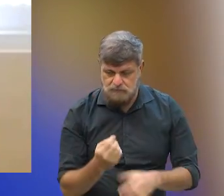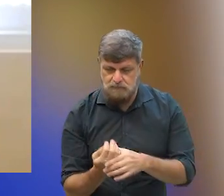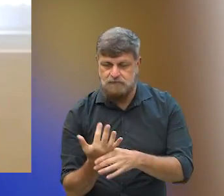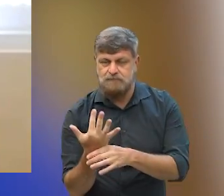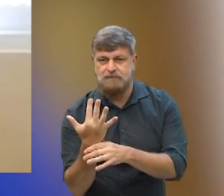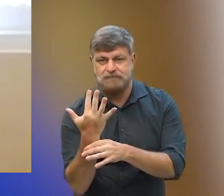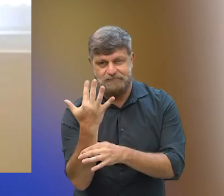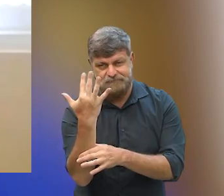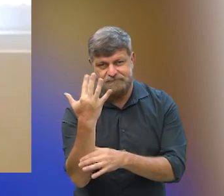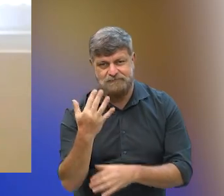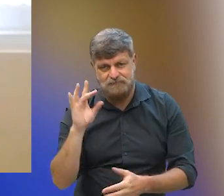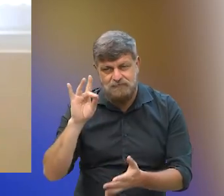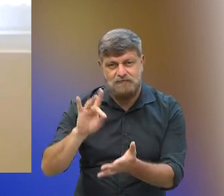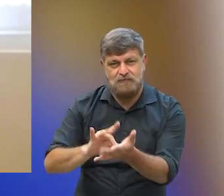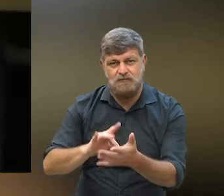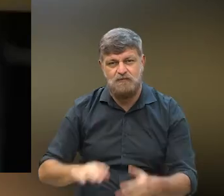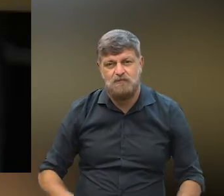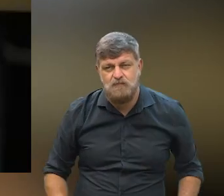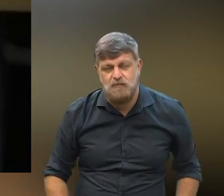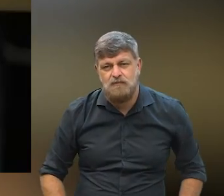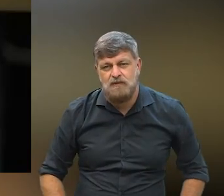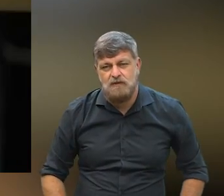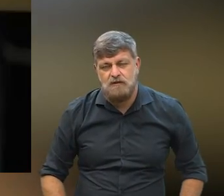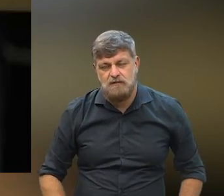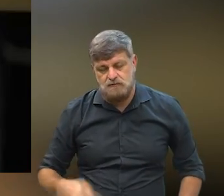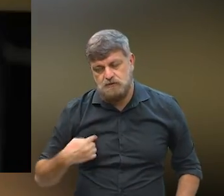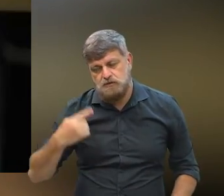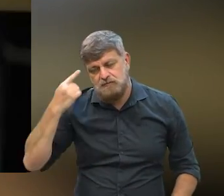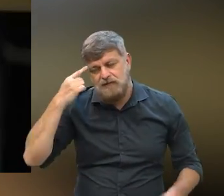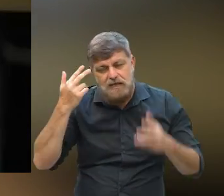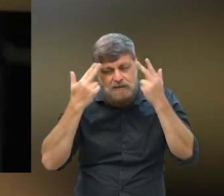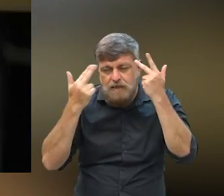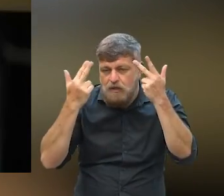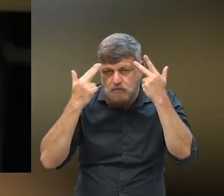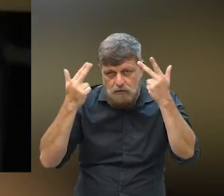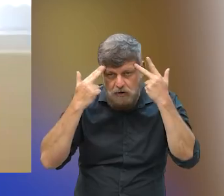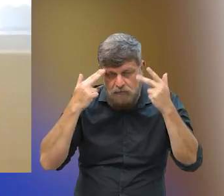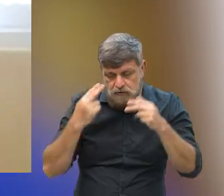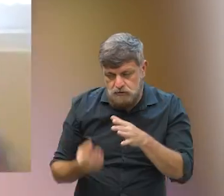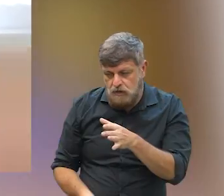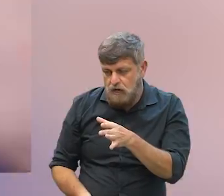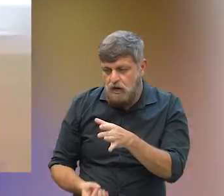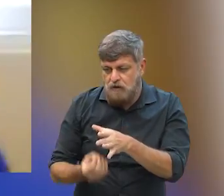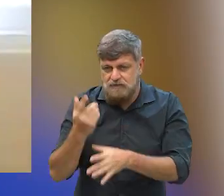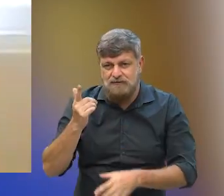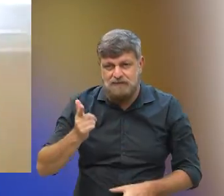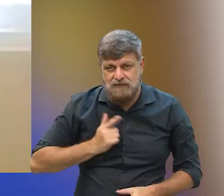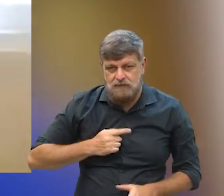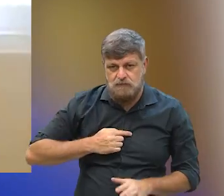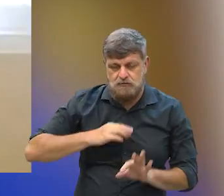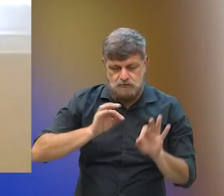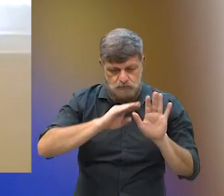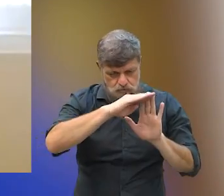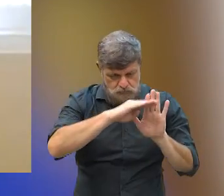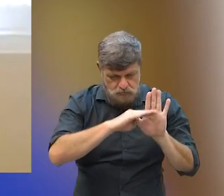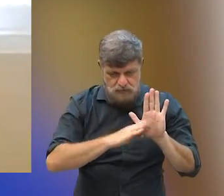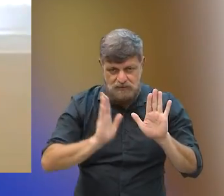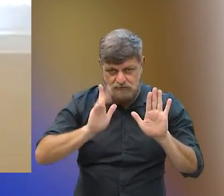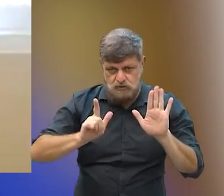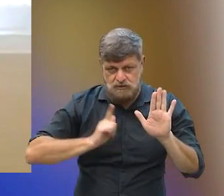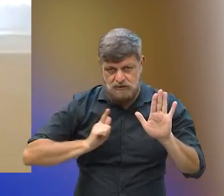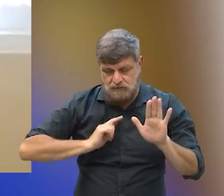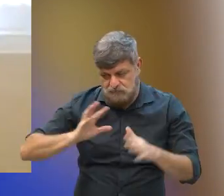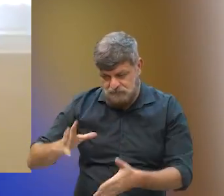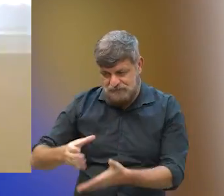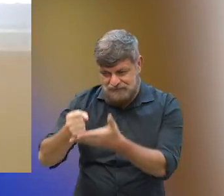florestas nativas. Sim. Isso assim, né, naturalmente, contando todos os projetos que já existem de